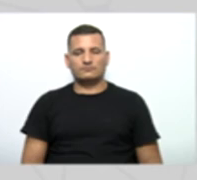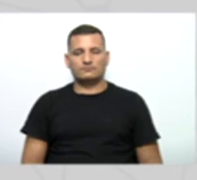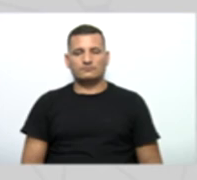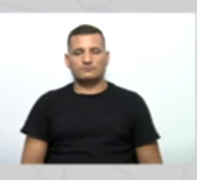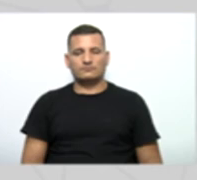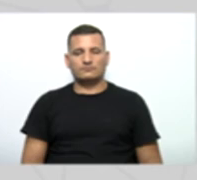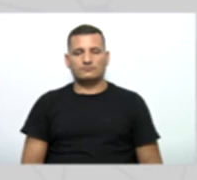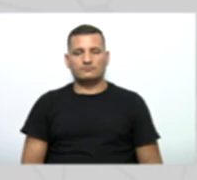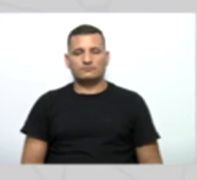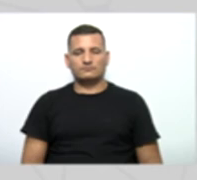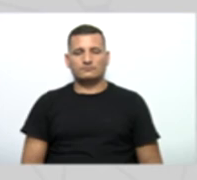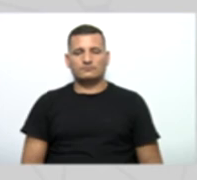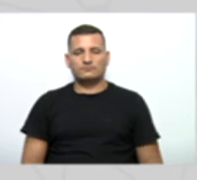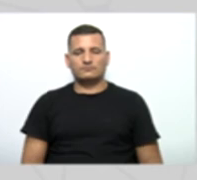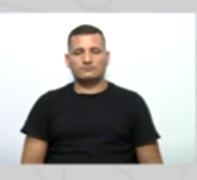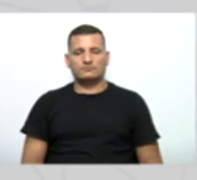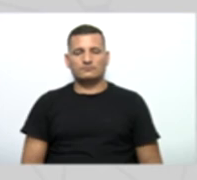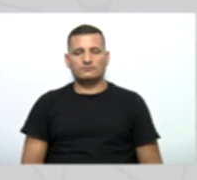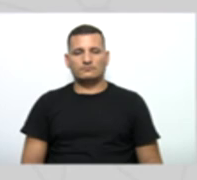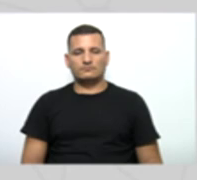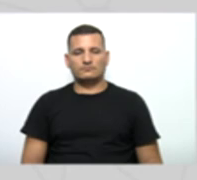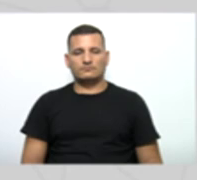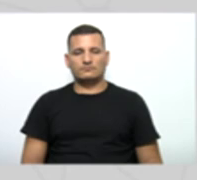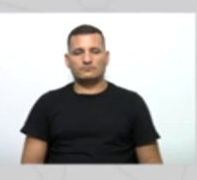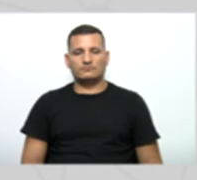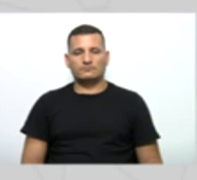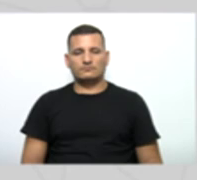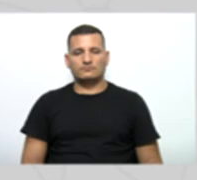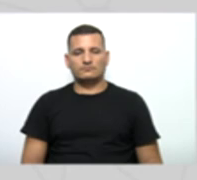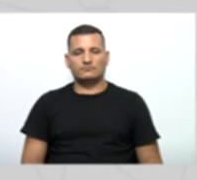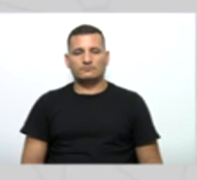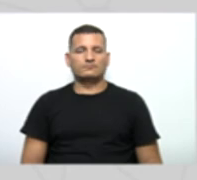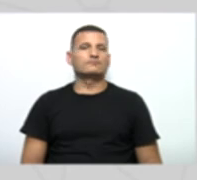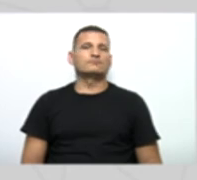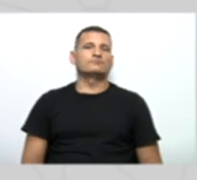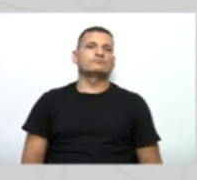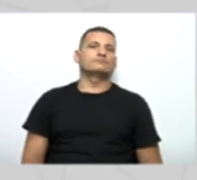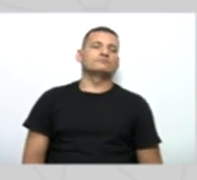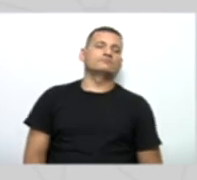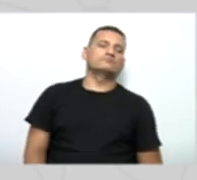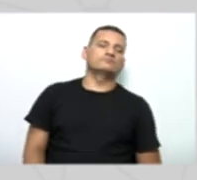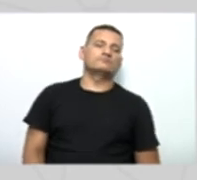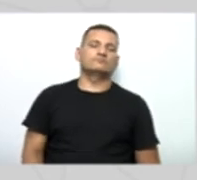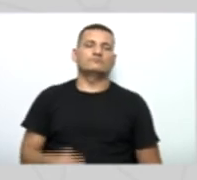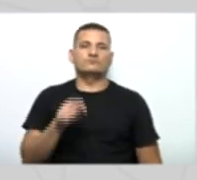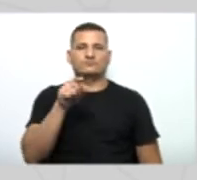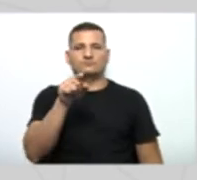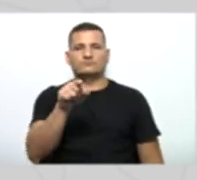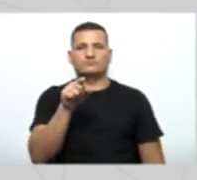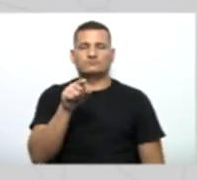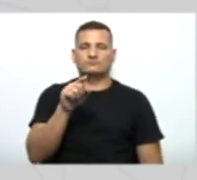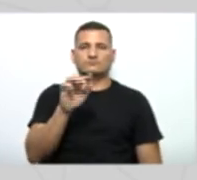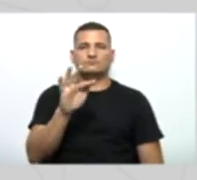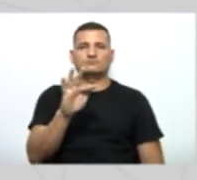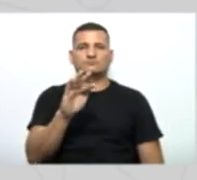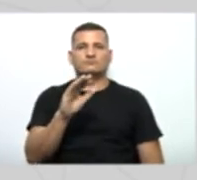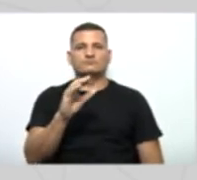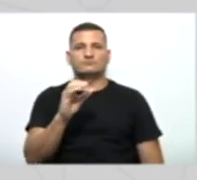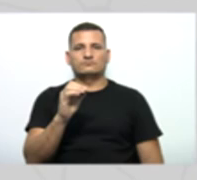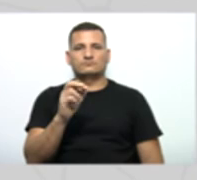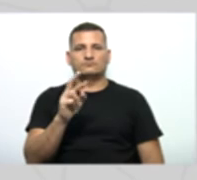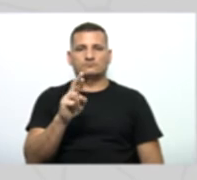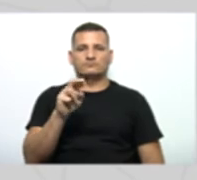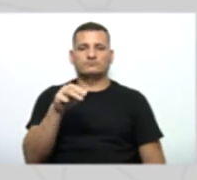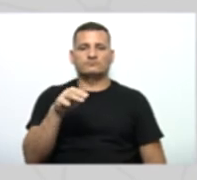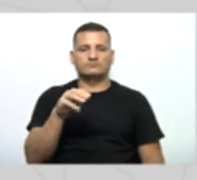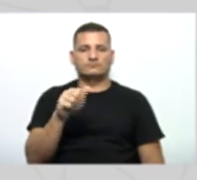Abre e fecha chaves. Fecha aspas. E tá faltando o quê? O nosso ponto format, pessoal. É lá no finalzinho. Só que